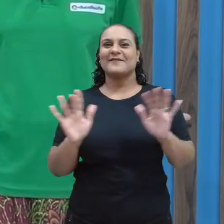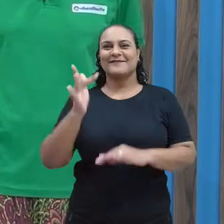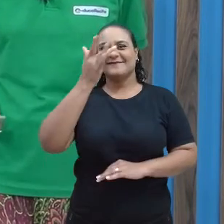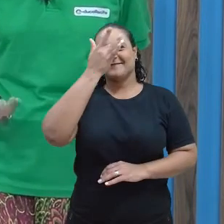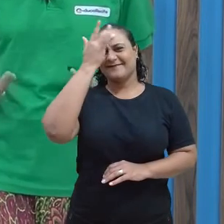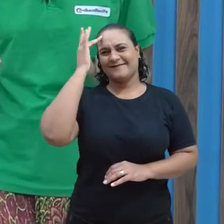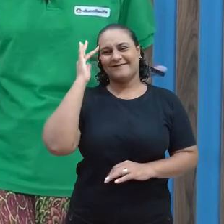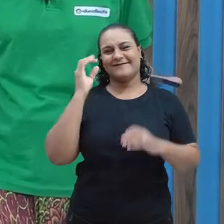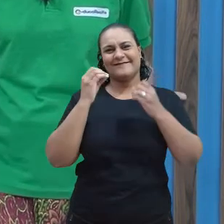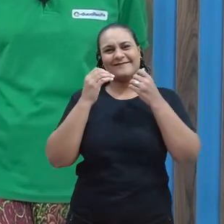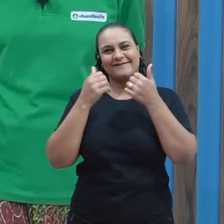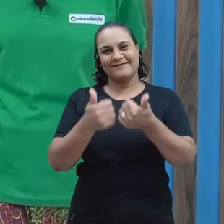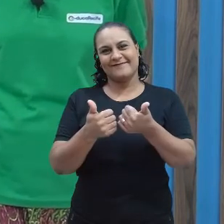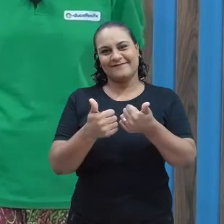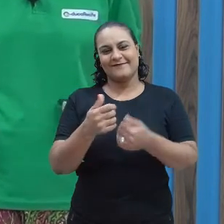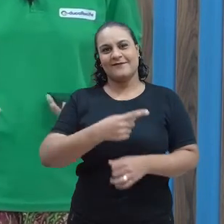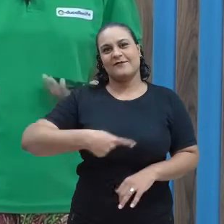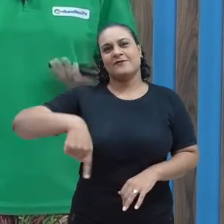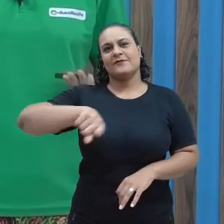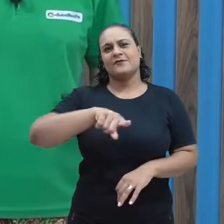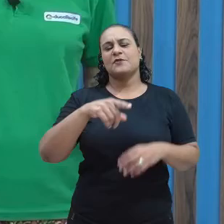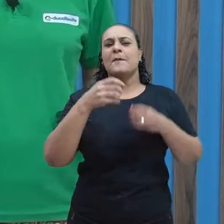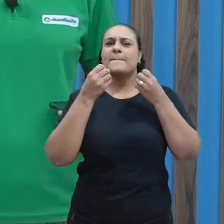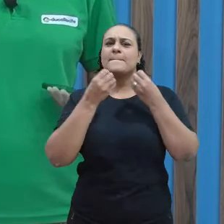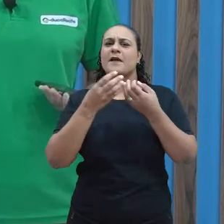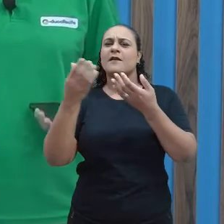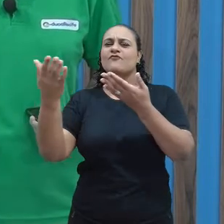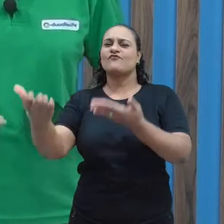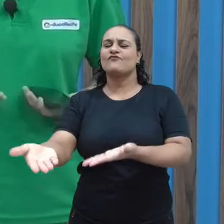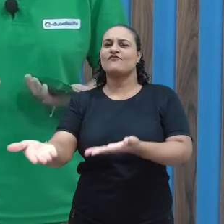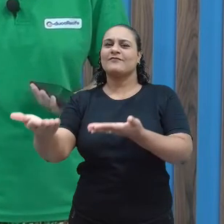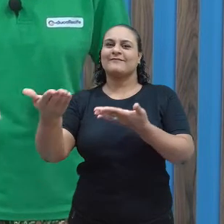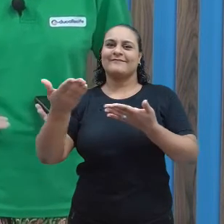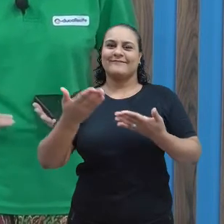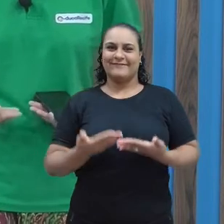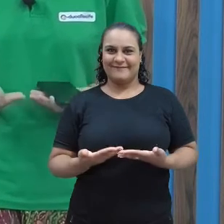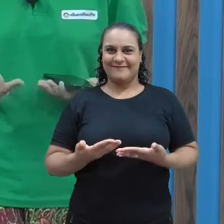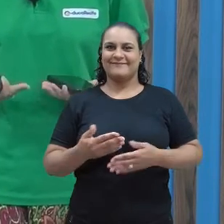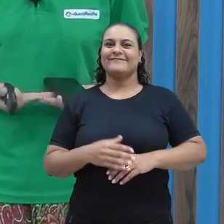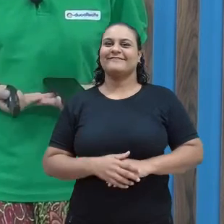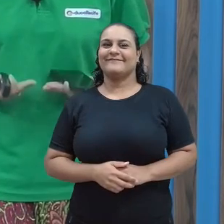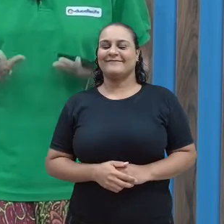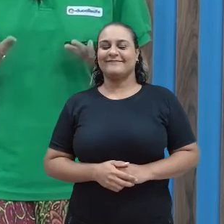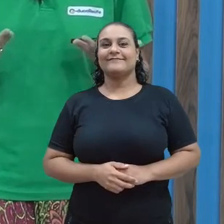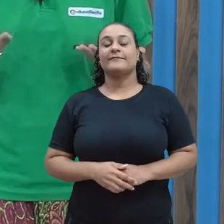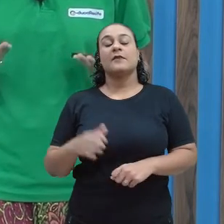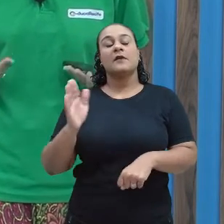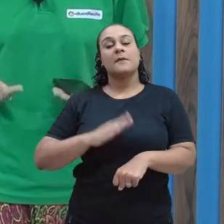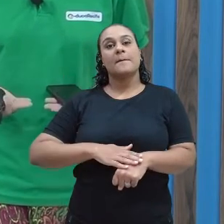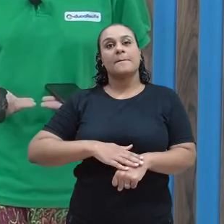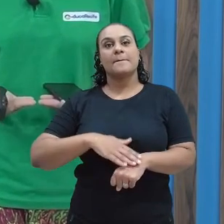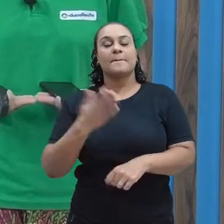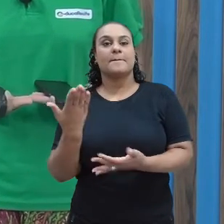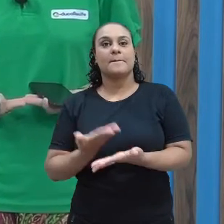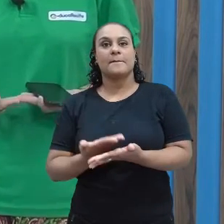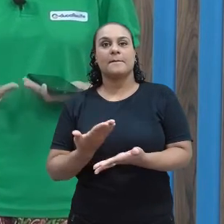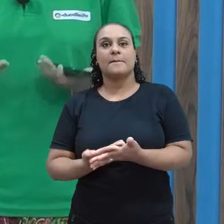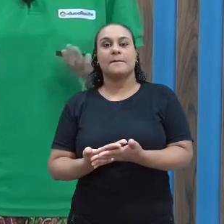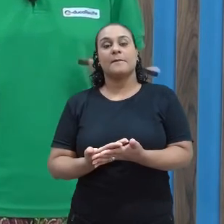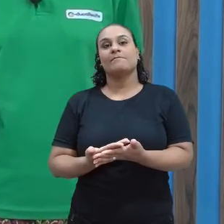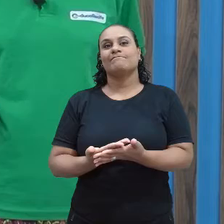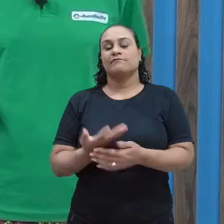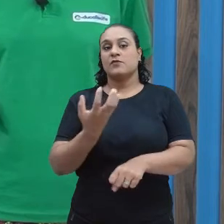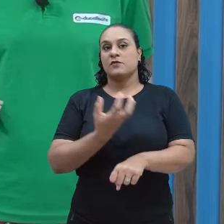Olá, pessoal, tudo bem com vocês? Sejam todos e todas bem-vindos, certo? A mais uma aula de sustentabilidade